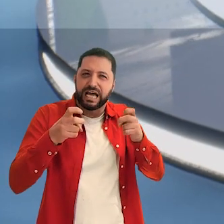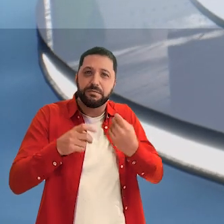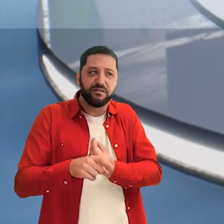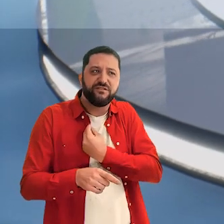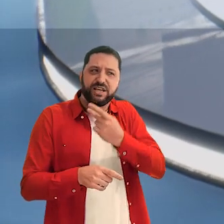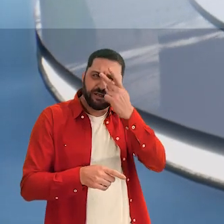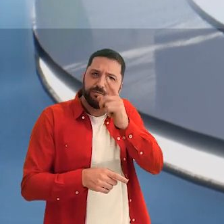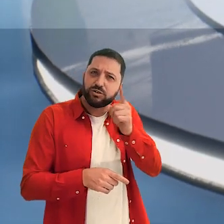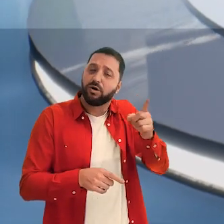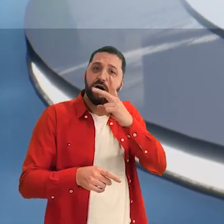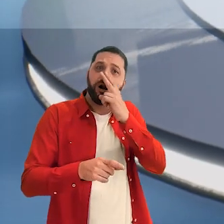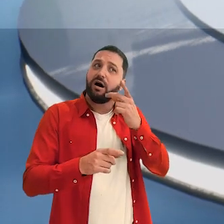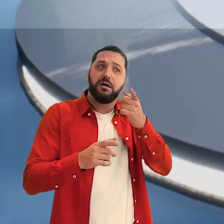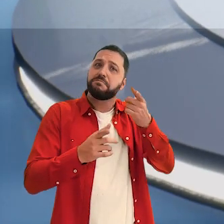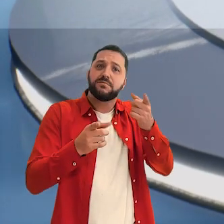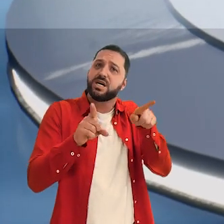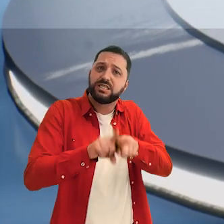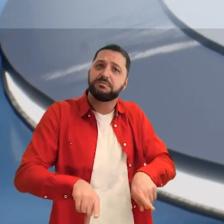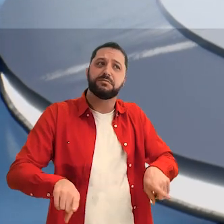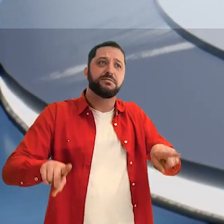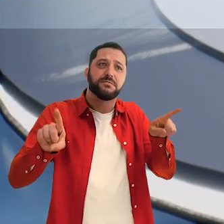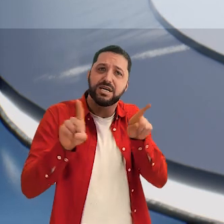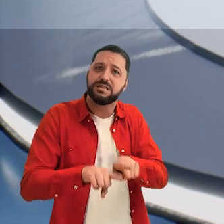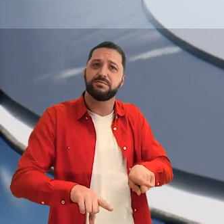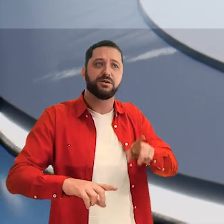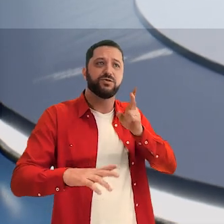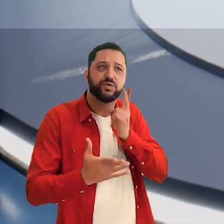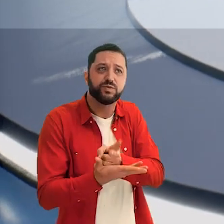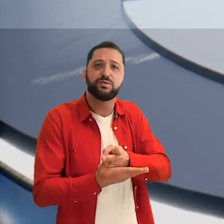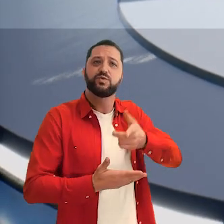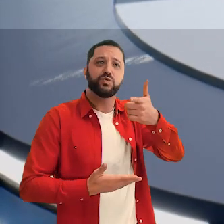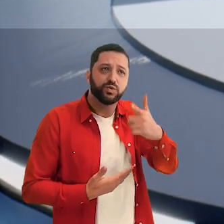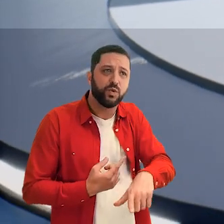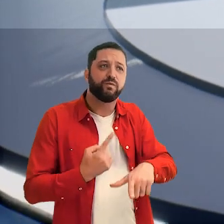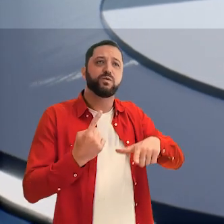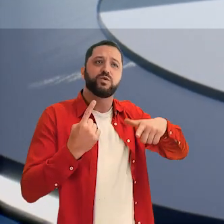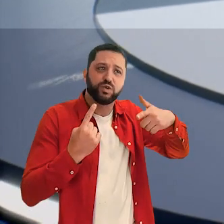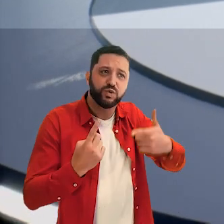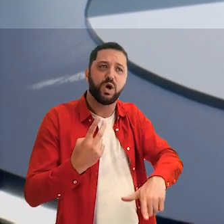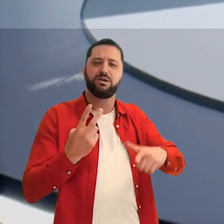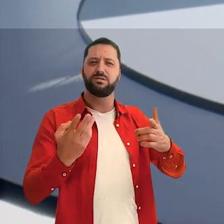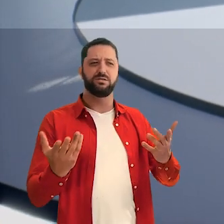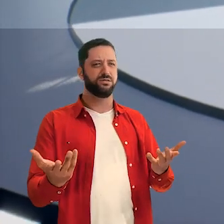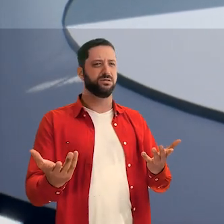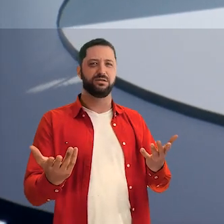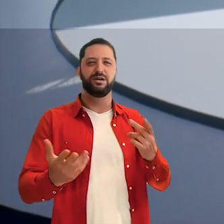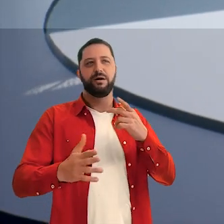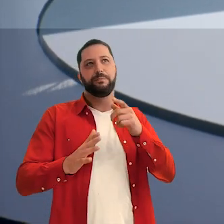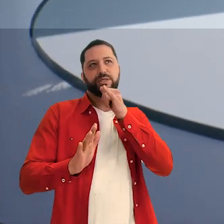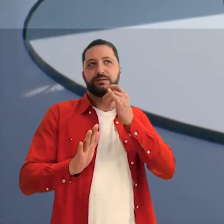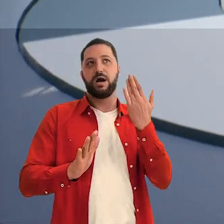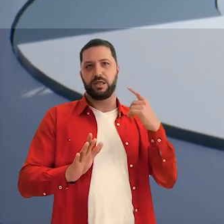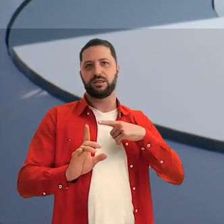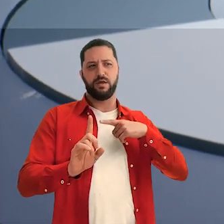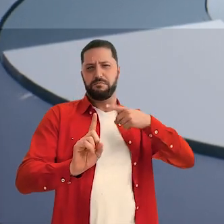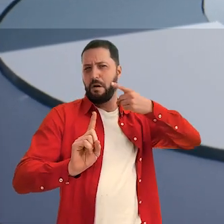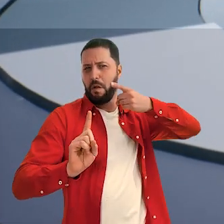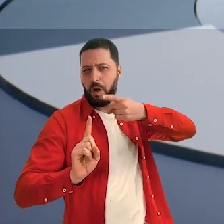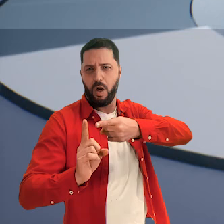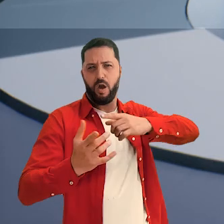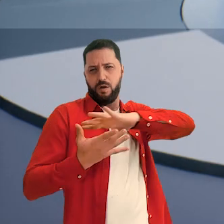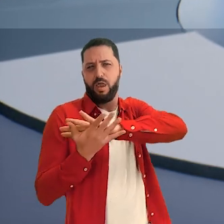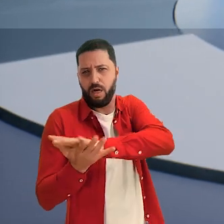pode observar, e a gente já teve vários casos dentro do próprio método SSS, a pessoa que está lá, por exemplo, foi desbloqueada de um